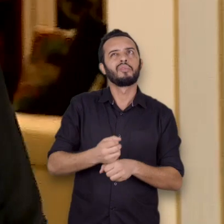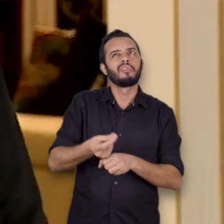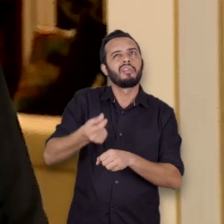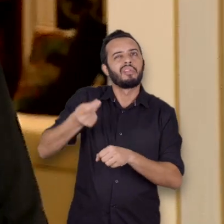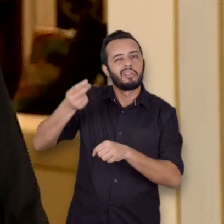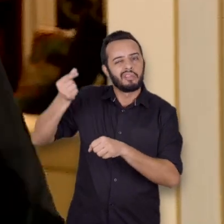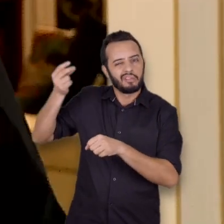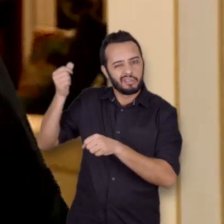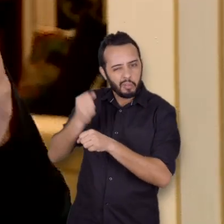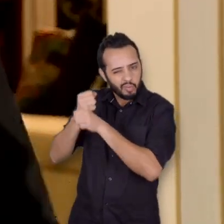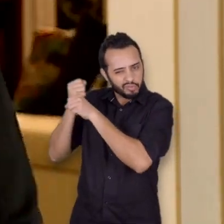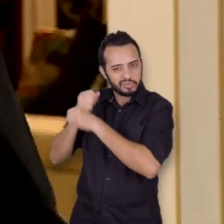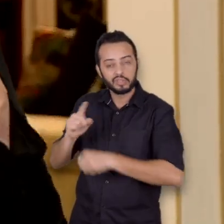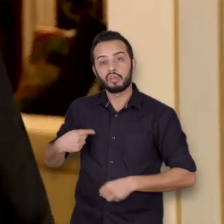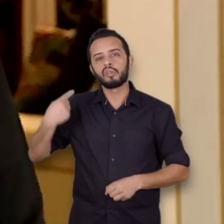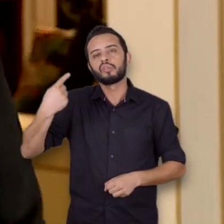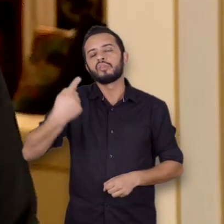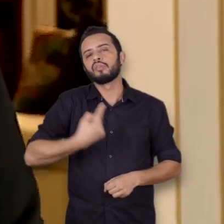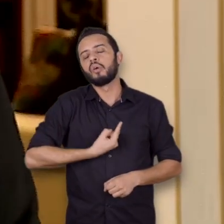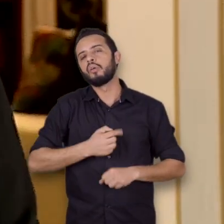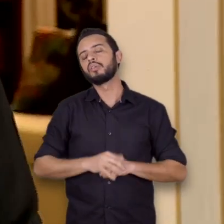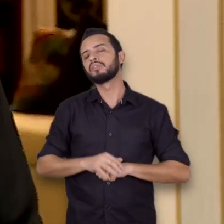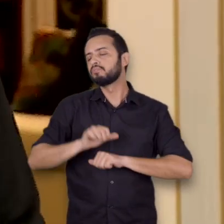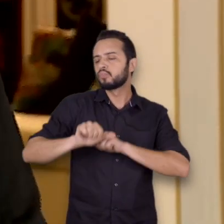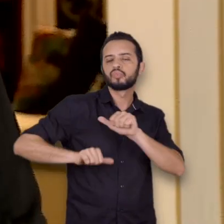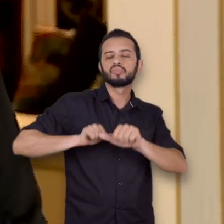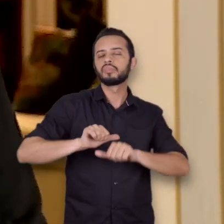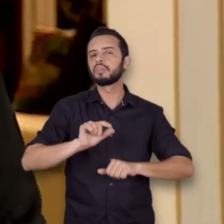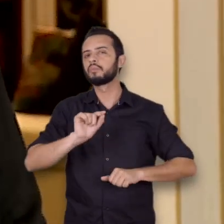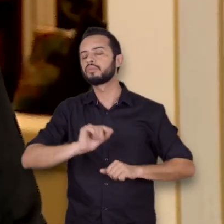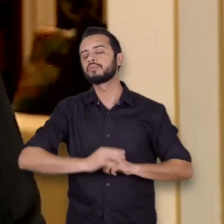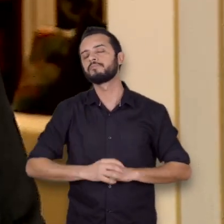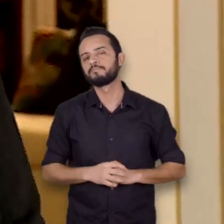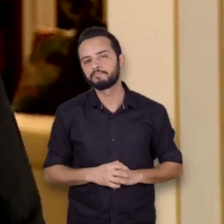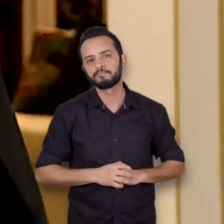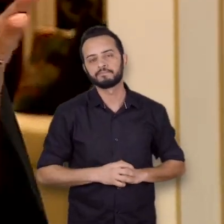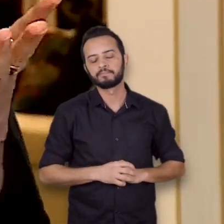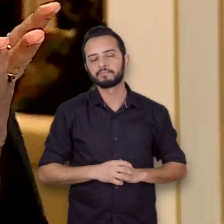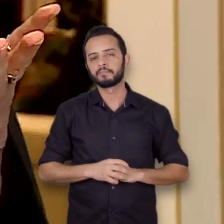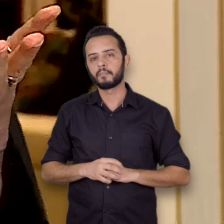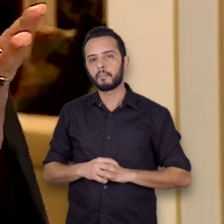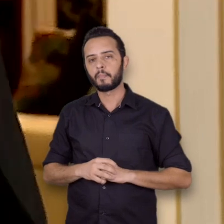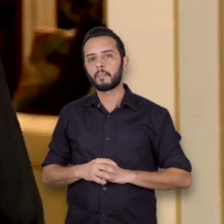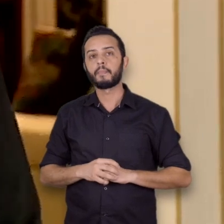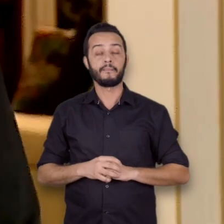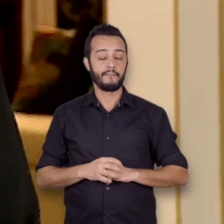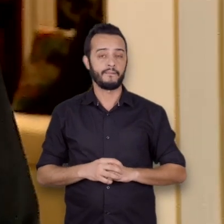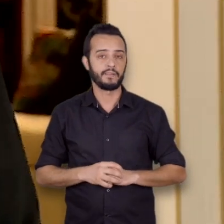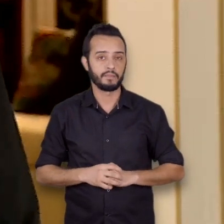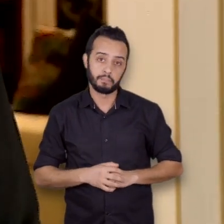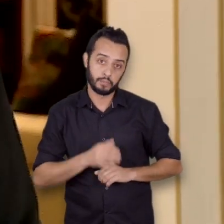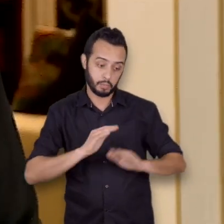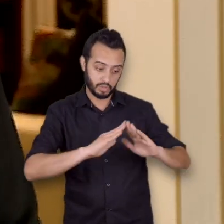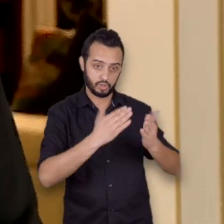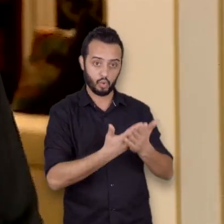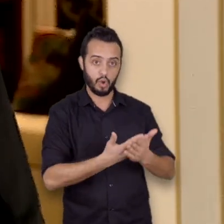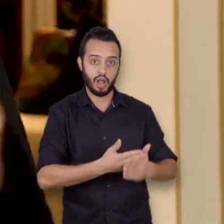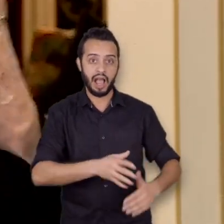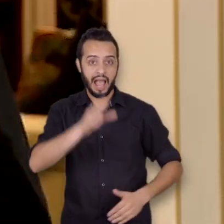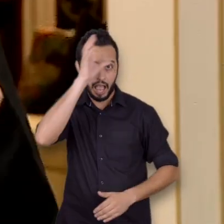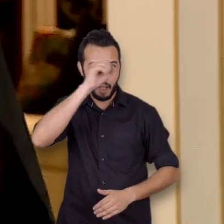décadas que nós nos transformamos, em relação à aprendizagem